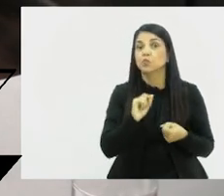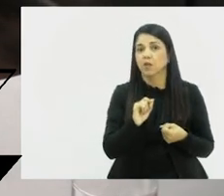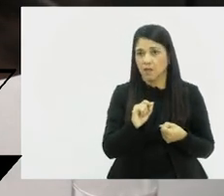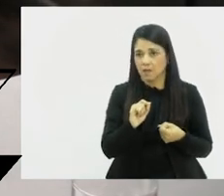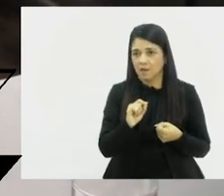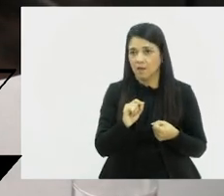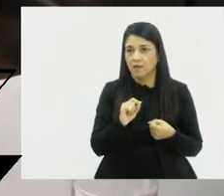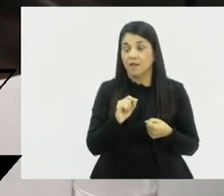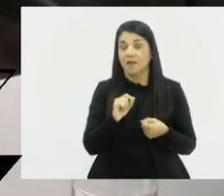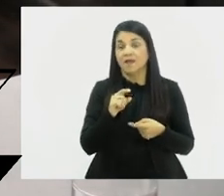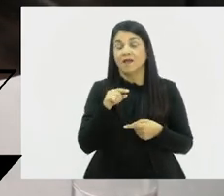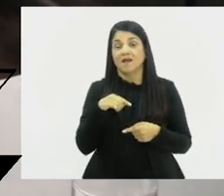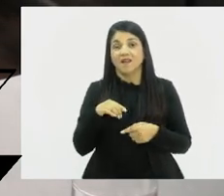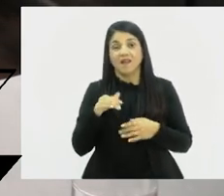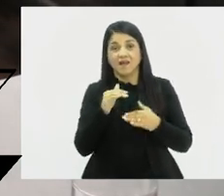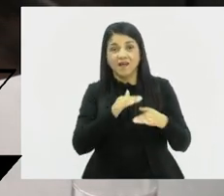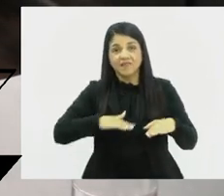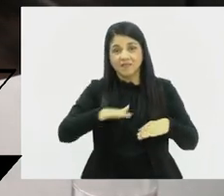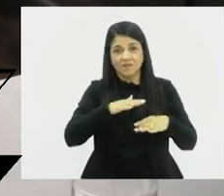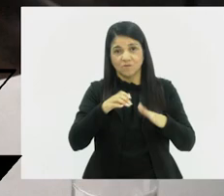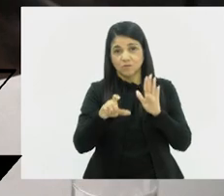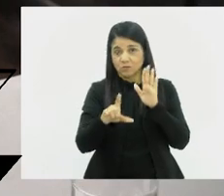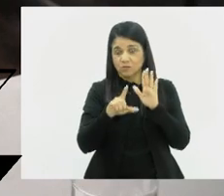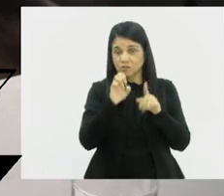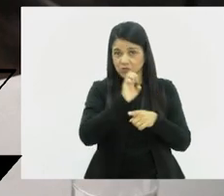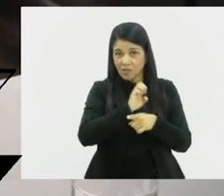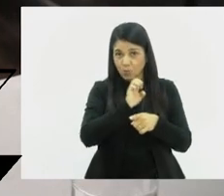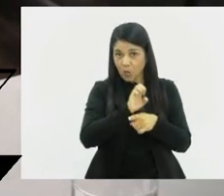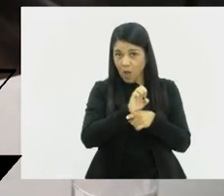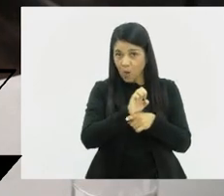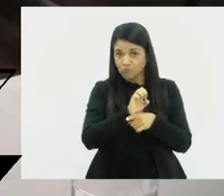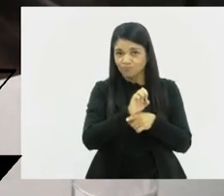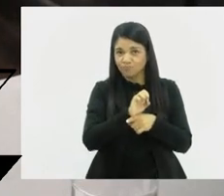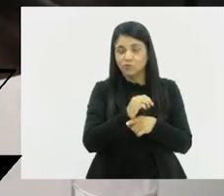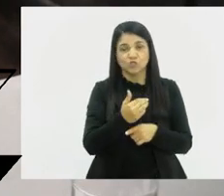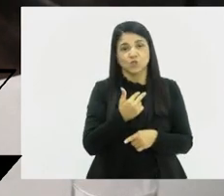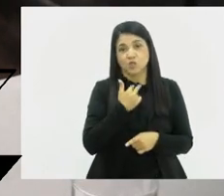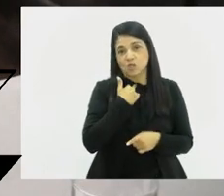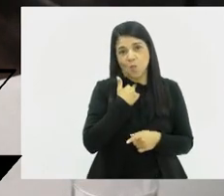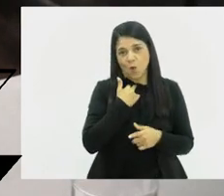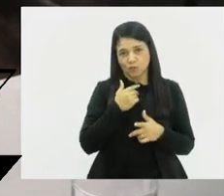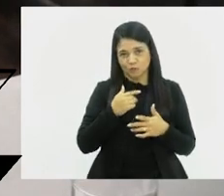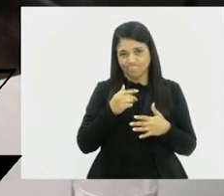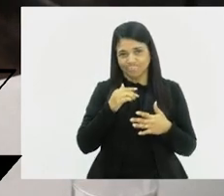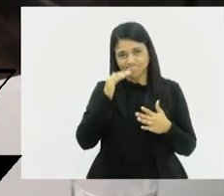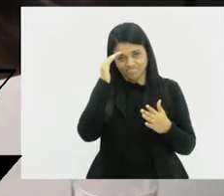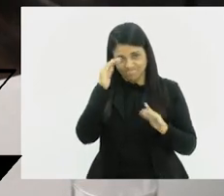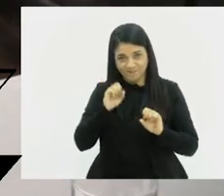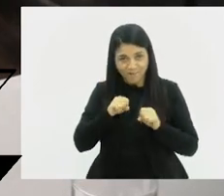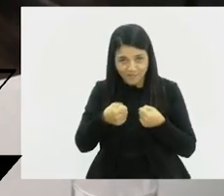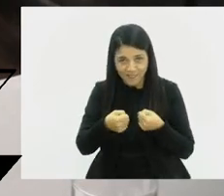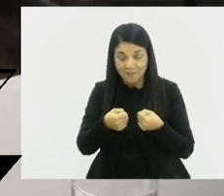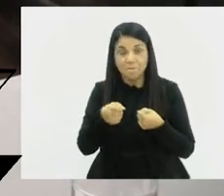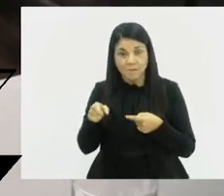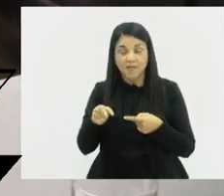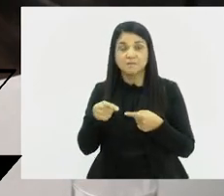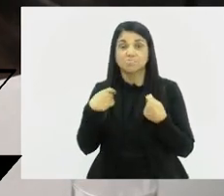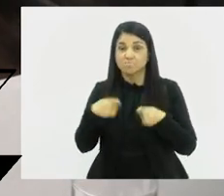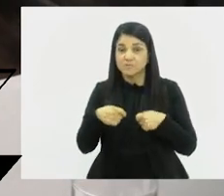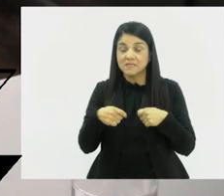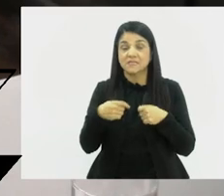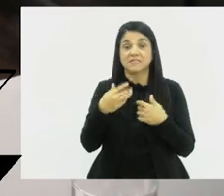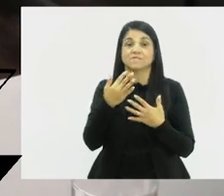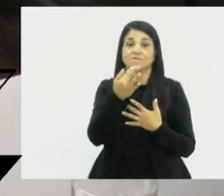a nível estadual, porque depende de uma legislação de âmbito federal. Então, acredito que não adianta não